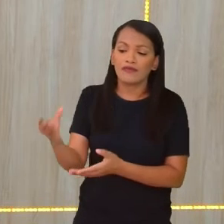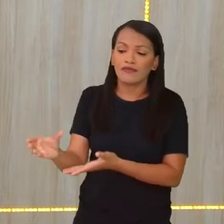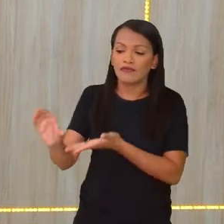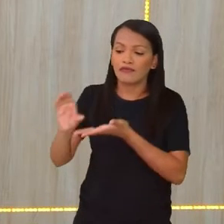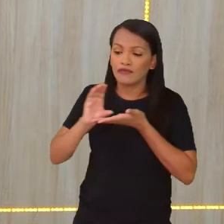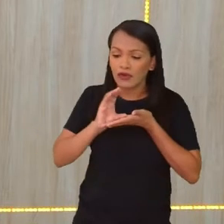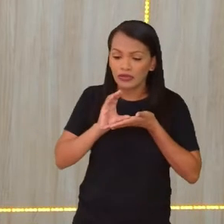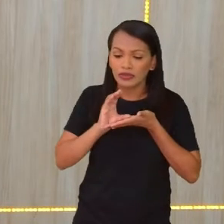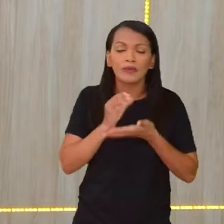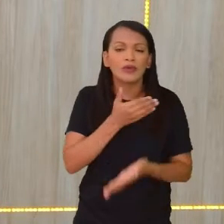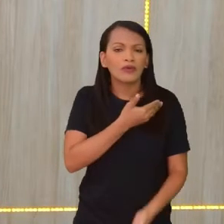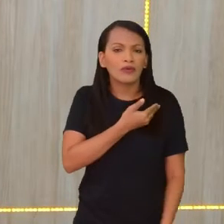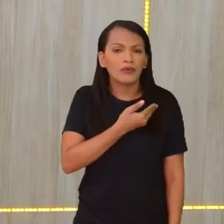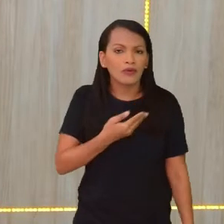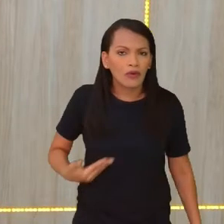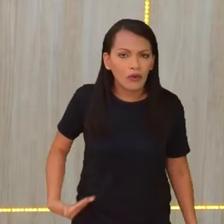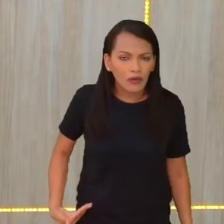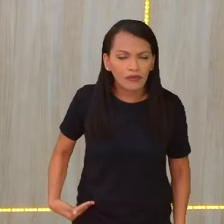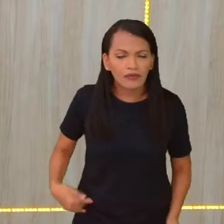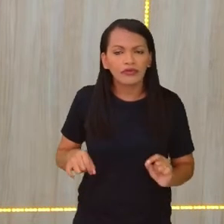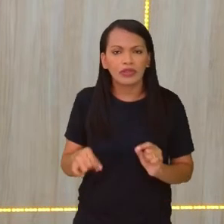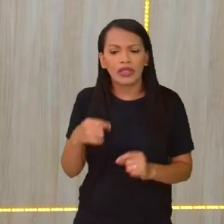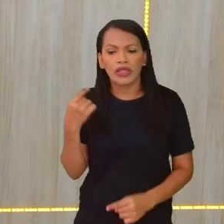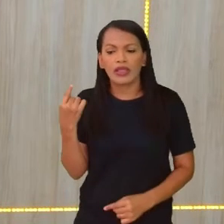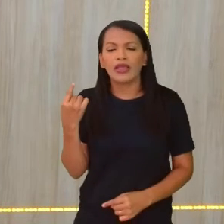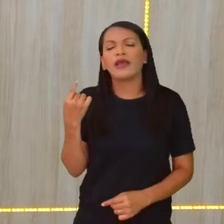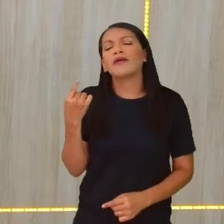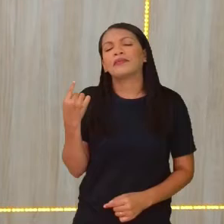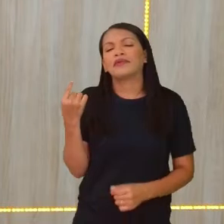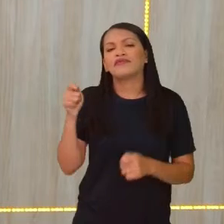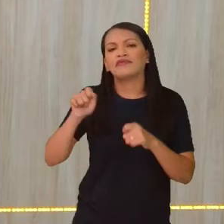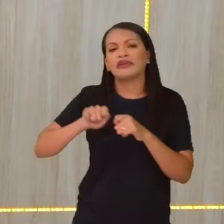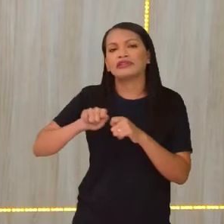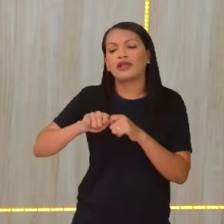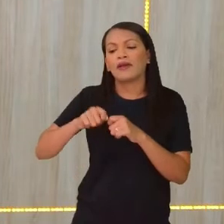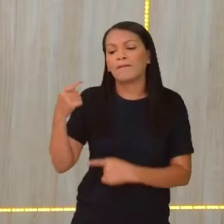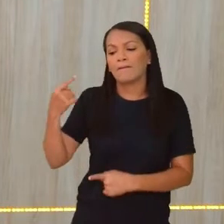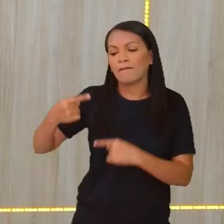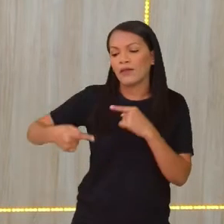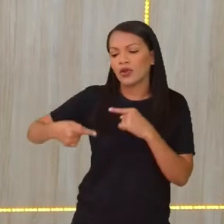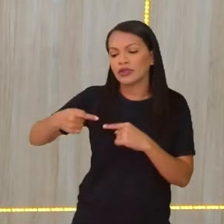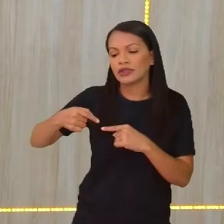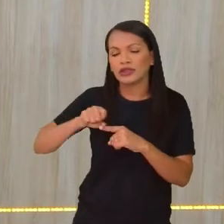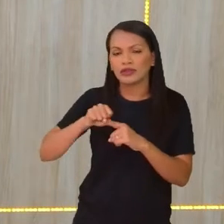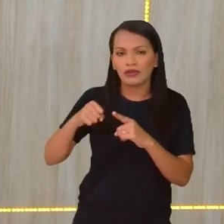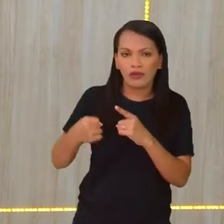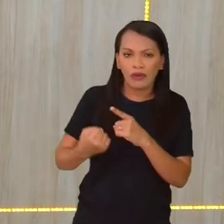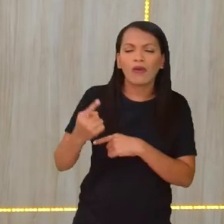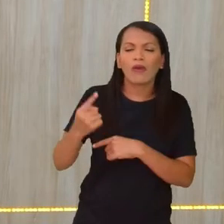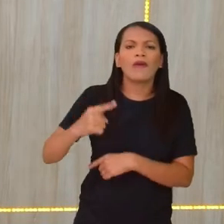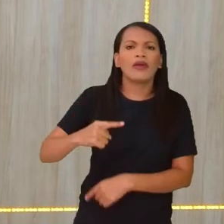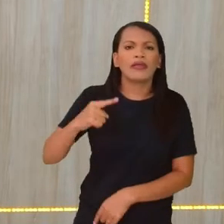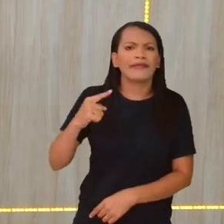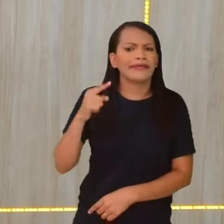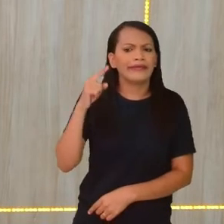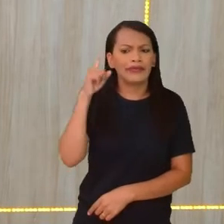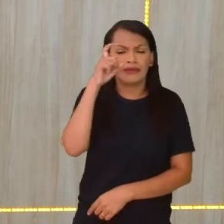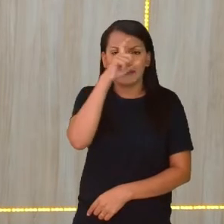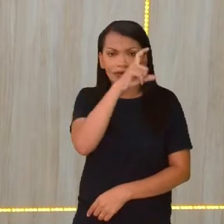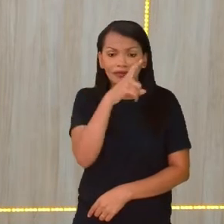ser investido em políticas sociais. Então é um absurdo, né, você ter o